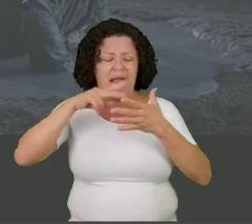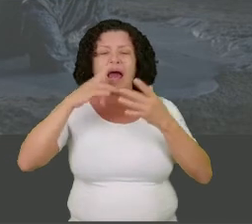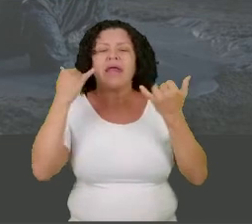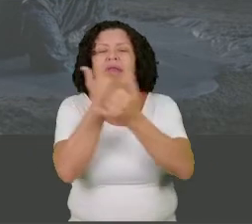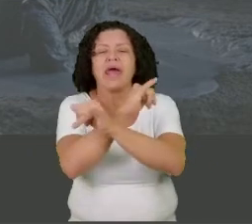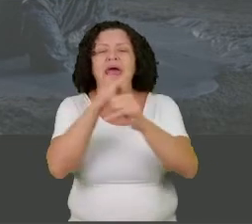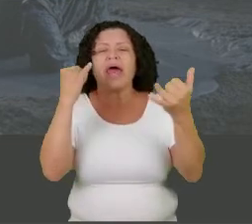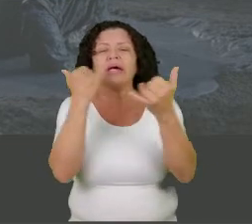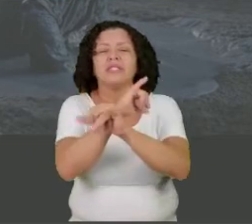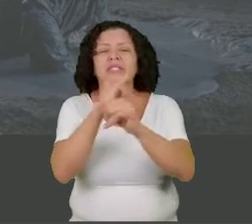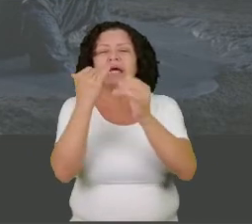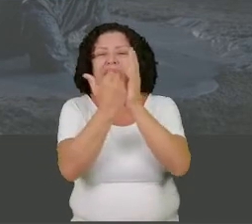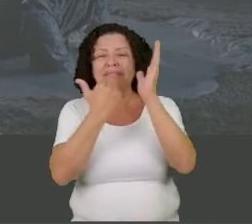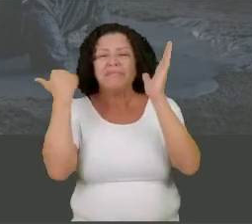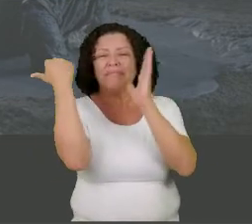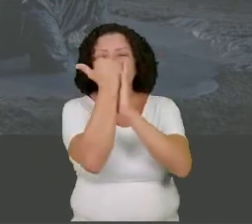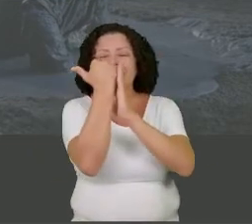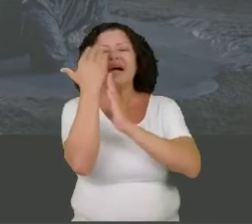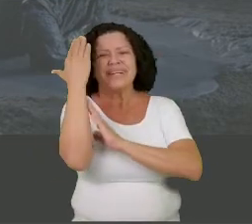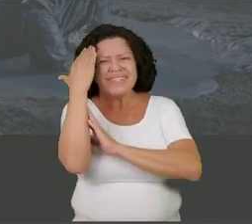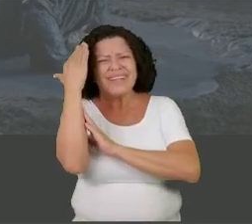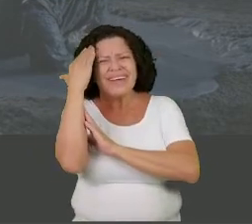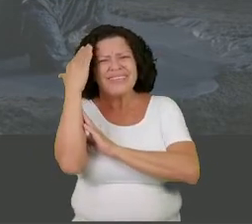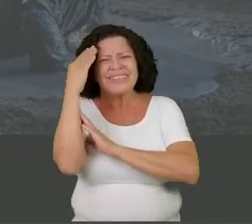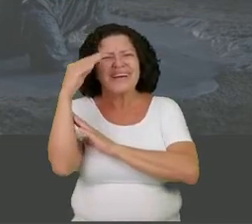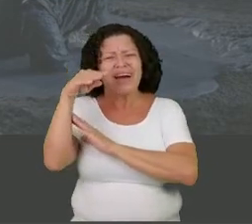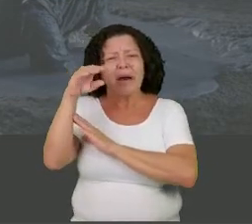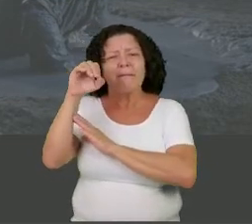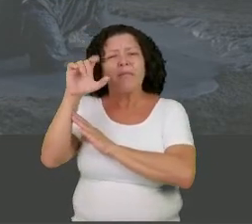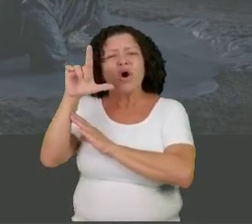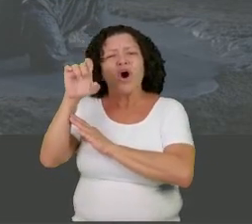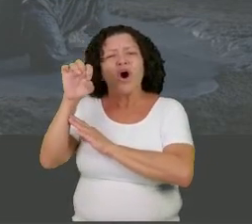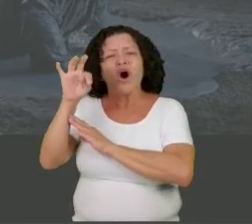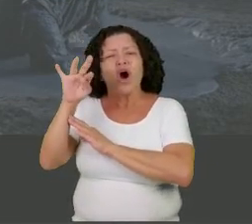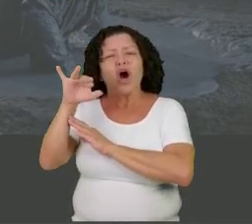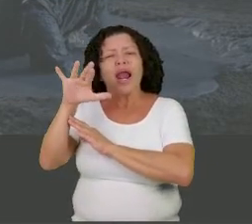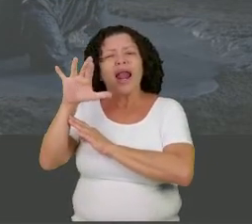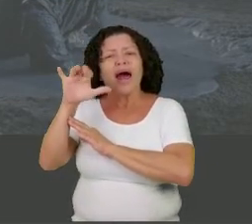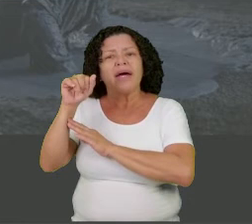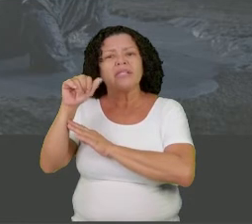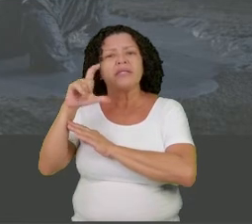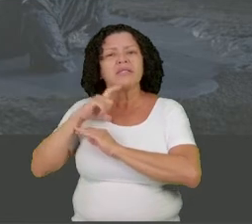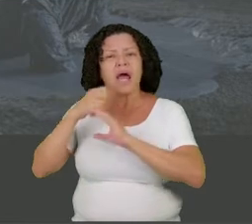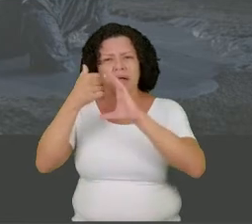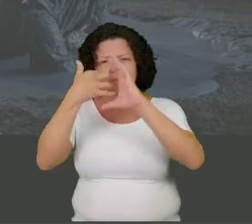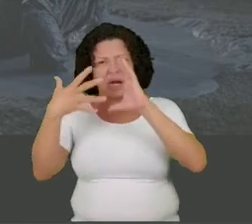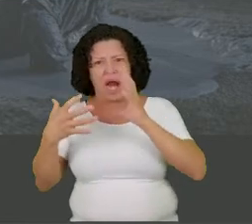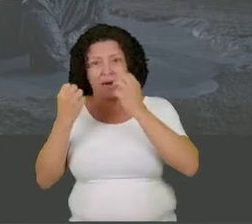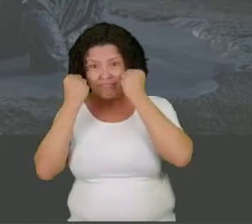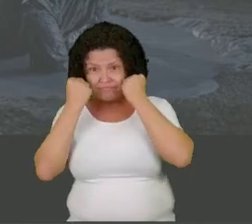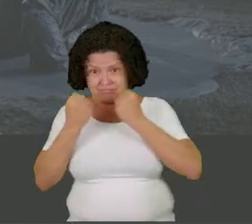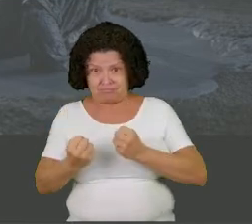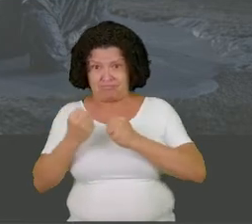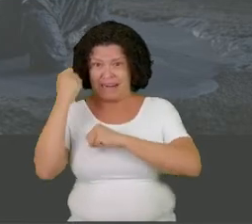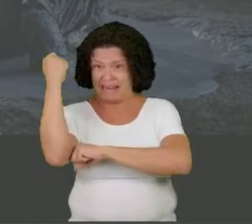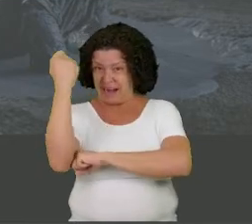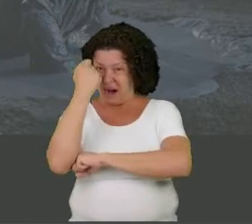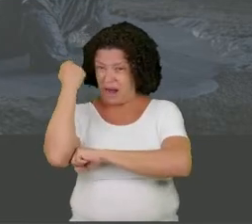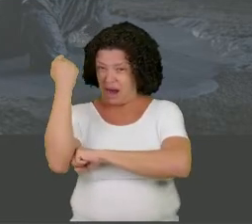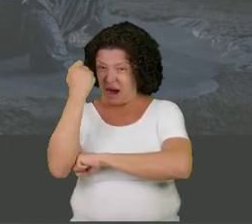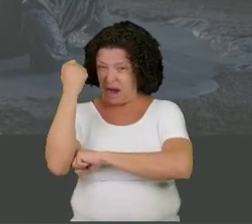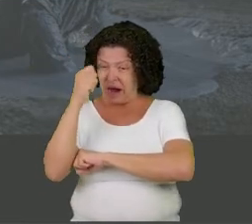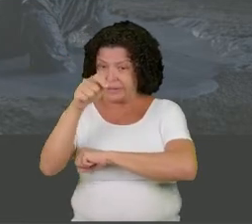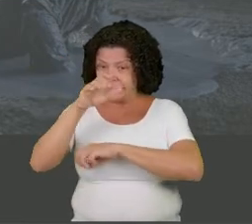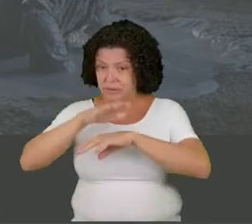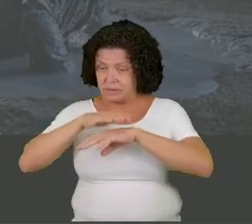Devorou-lhe a sífilis energias essenciais. A moléstia talvez não assumisse